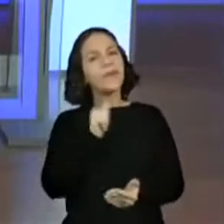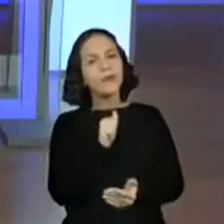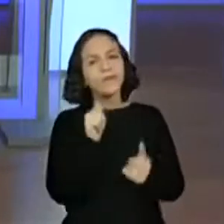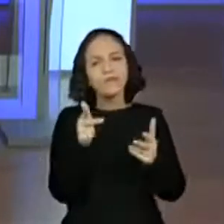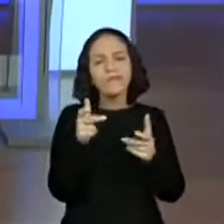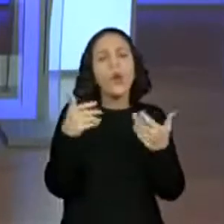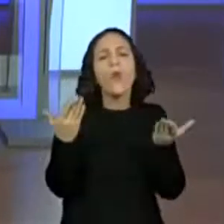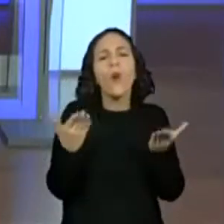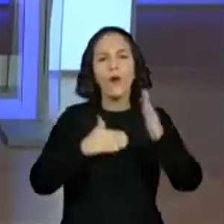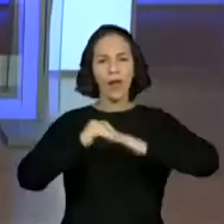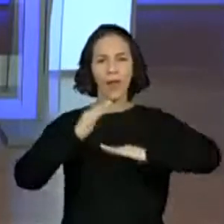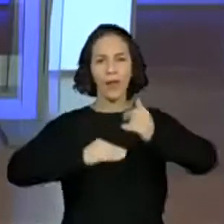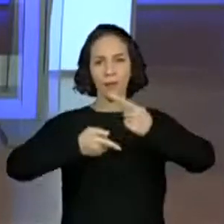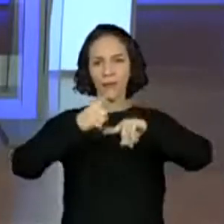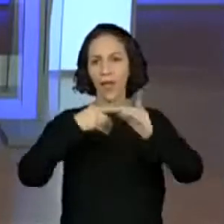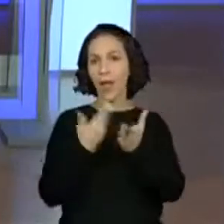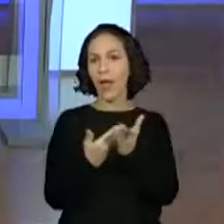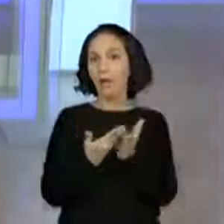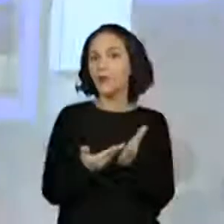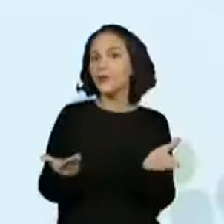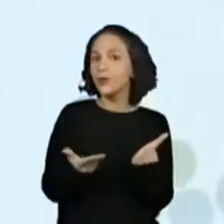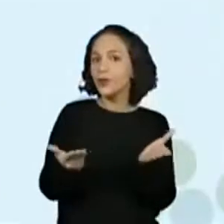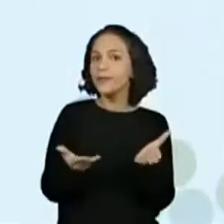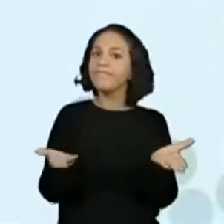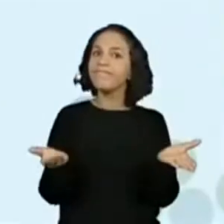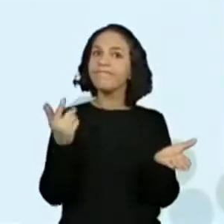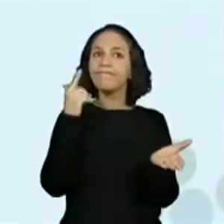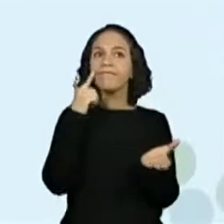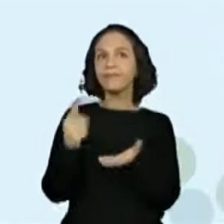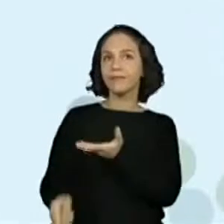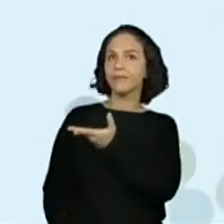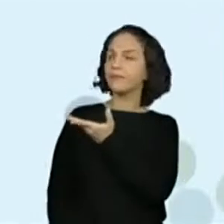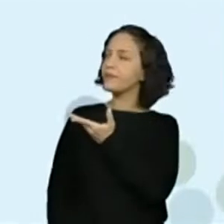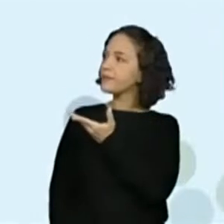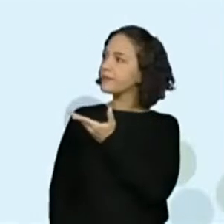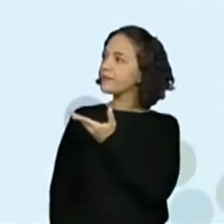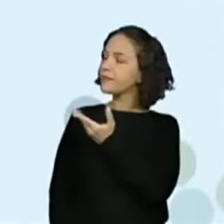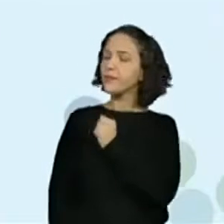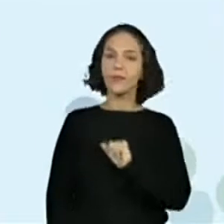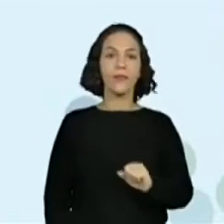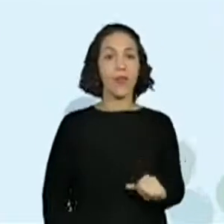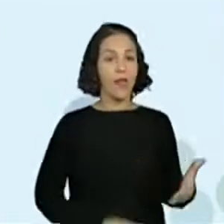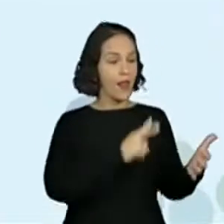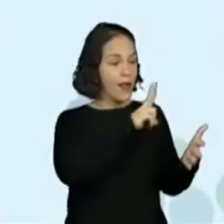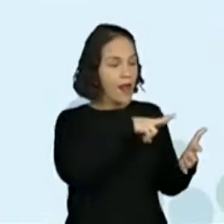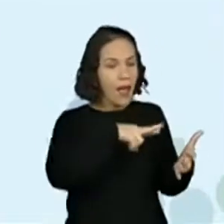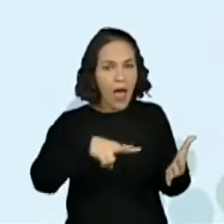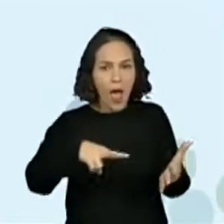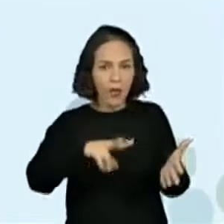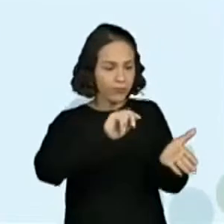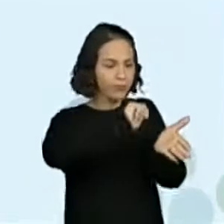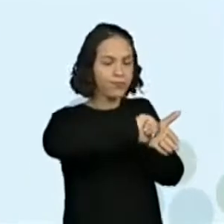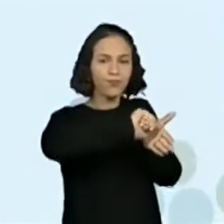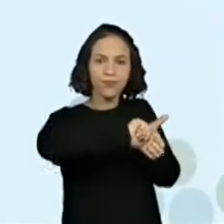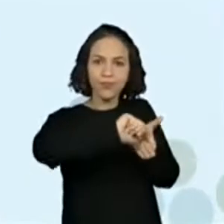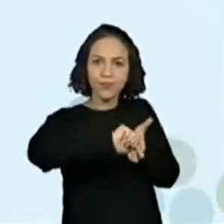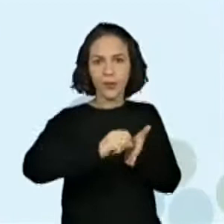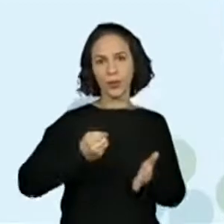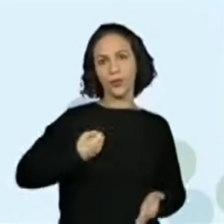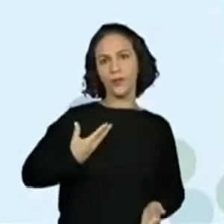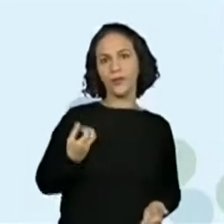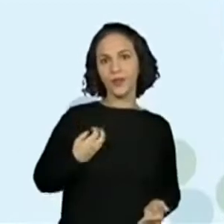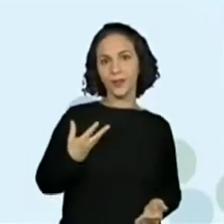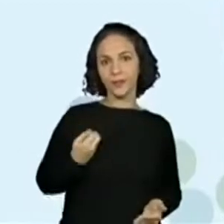nossa habilidade desta aula. Vamos pedir para o oráculo colocar na tela. Ler e escrever números é o título da segunda